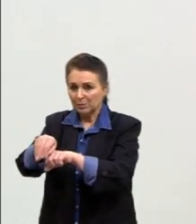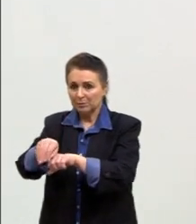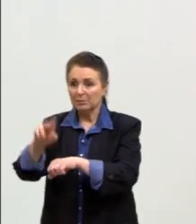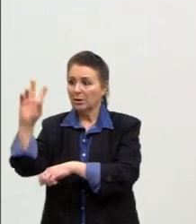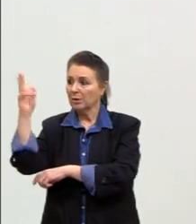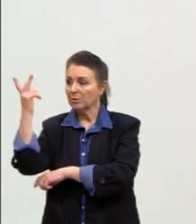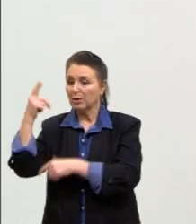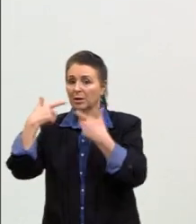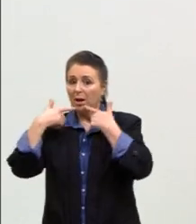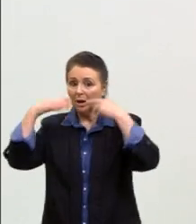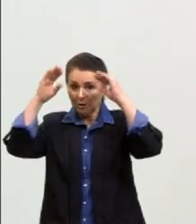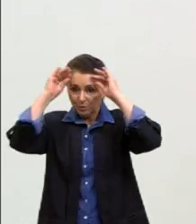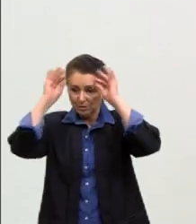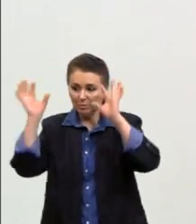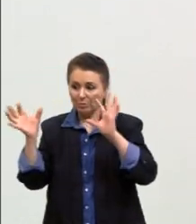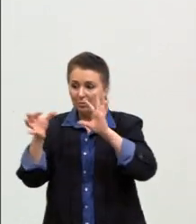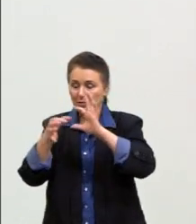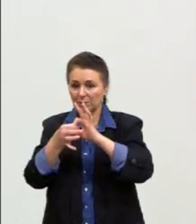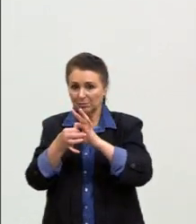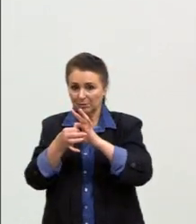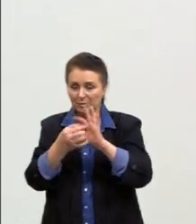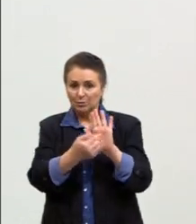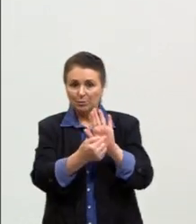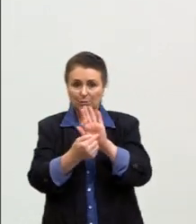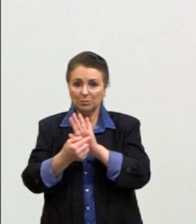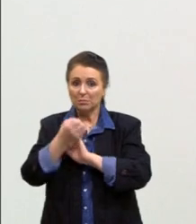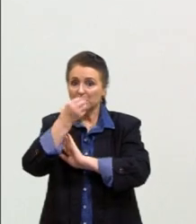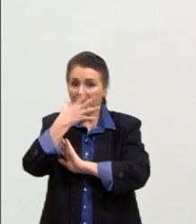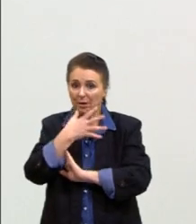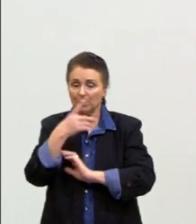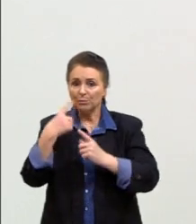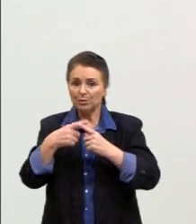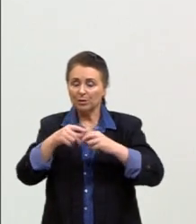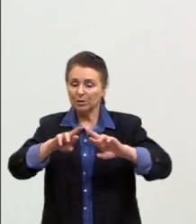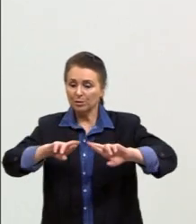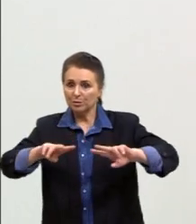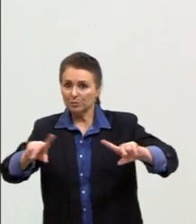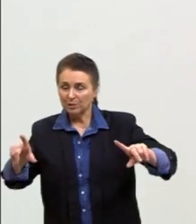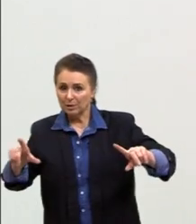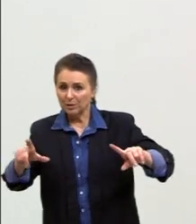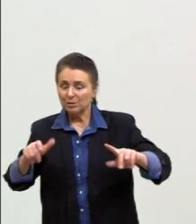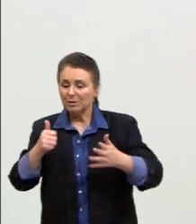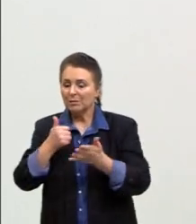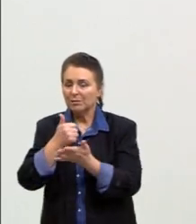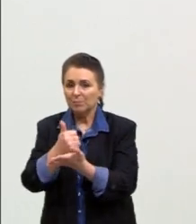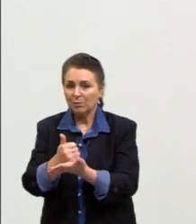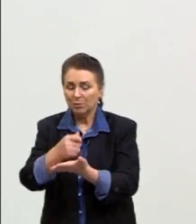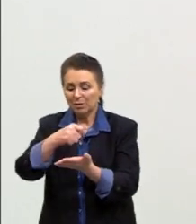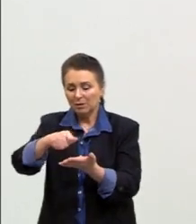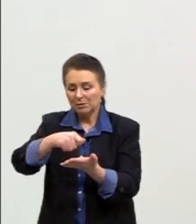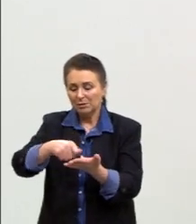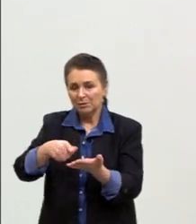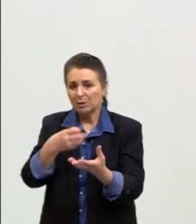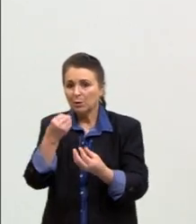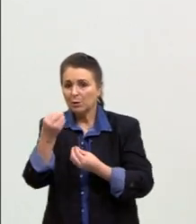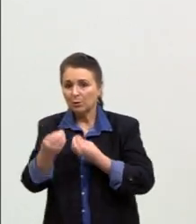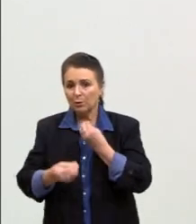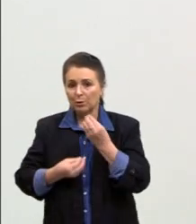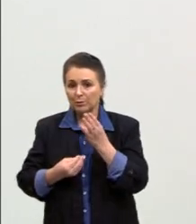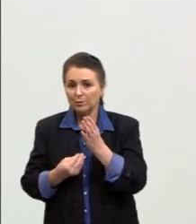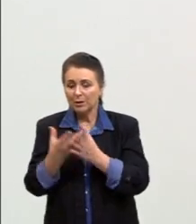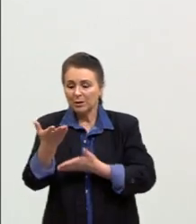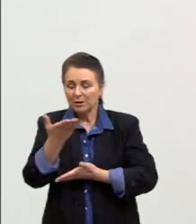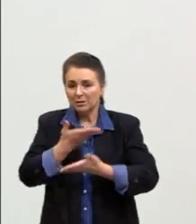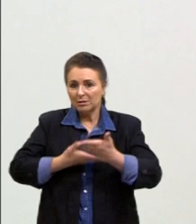estão muito conectadas né tu mostrou muito bem a questão da diferença né o suportes da escrita como eles geram novas